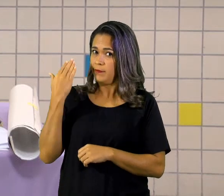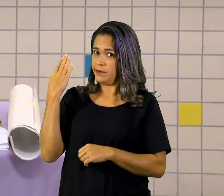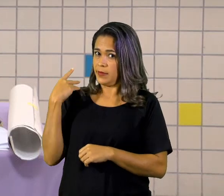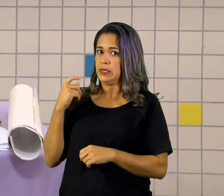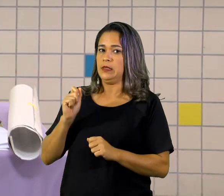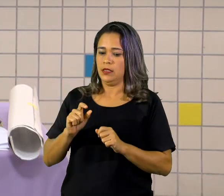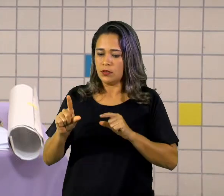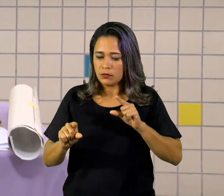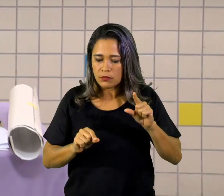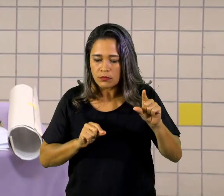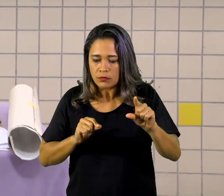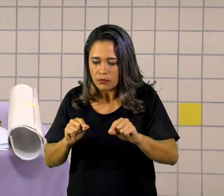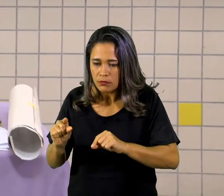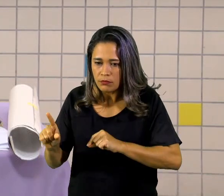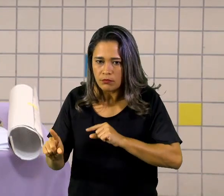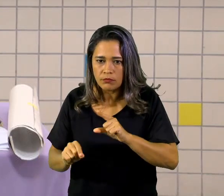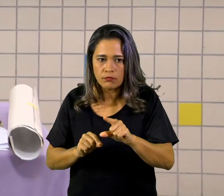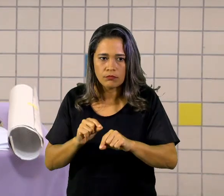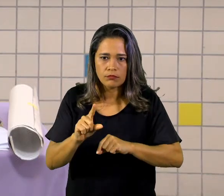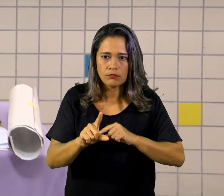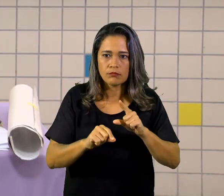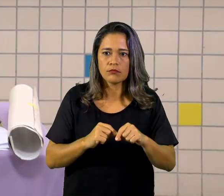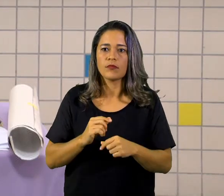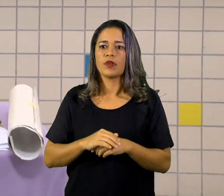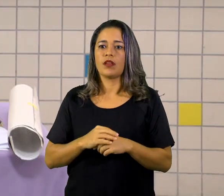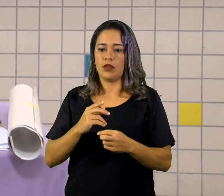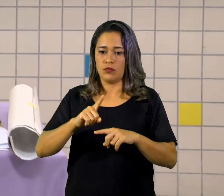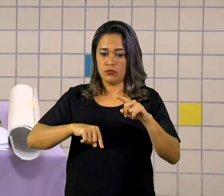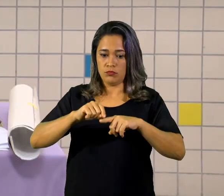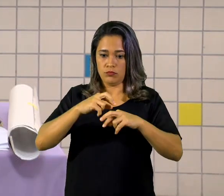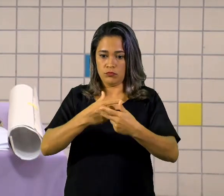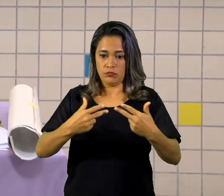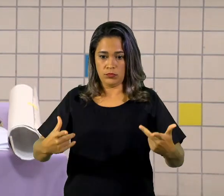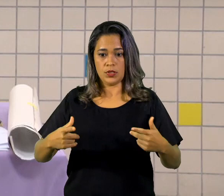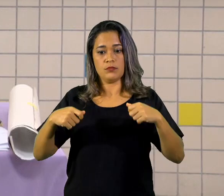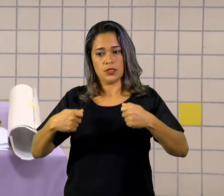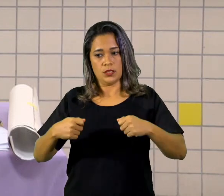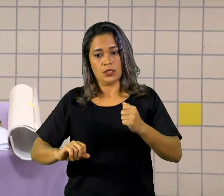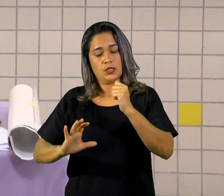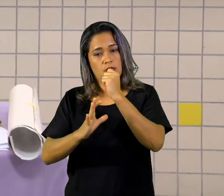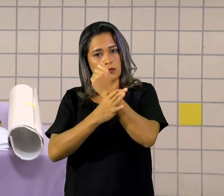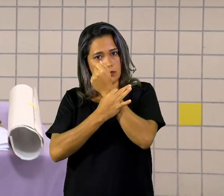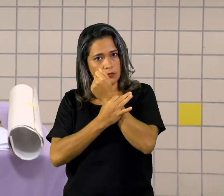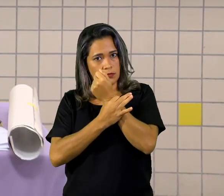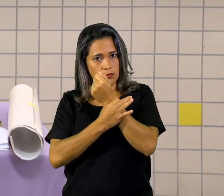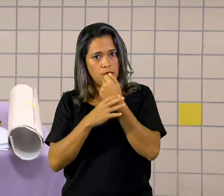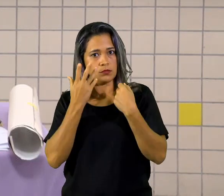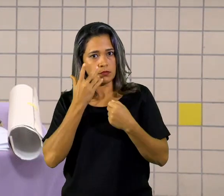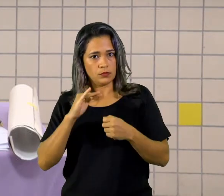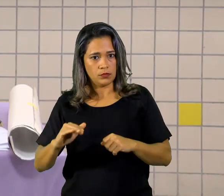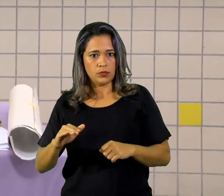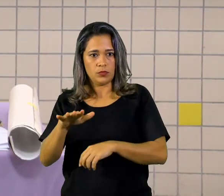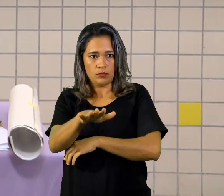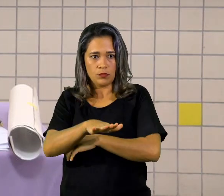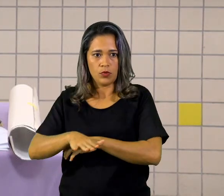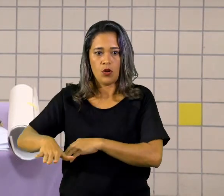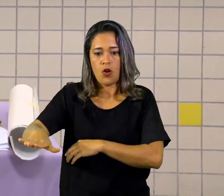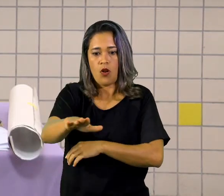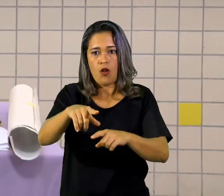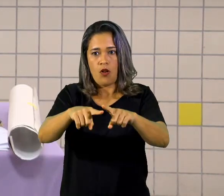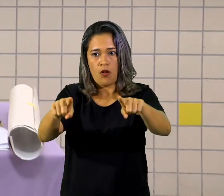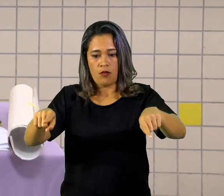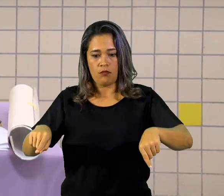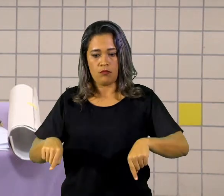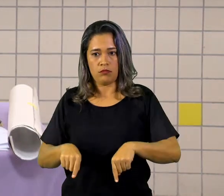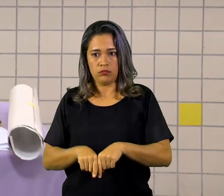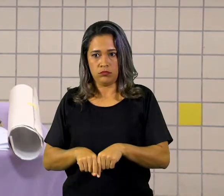os materiais, aqueles que apresentam segurança para as crianças, um espaço que esteja acessível aos